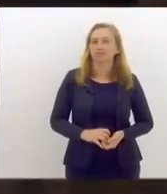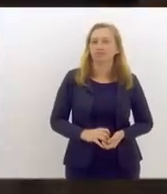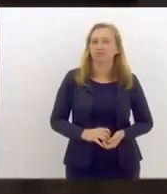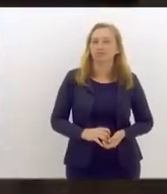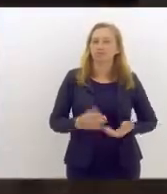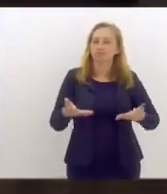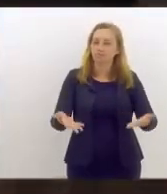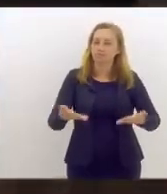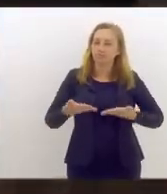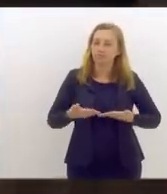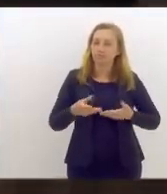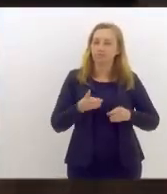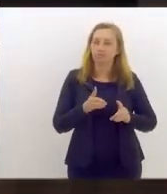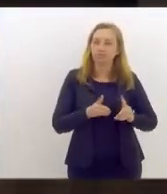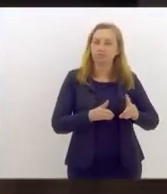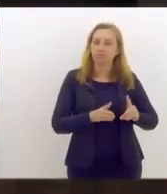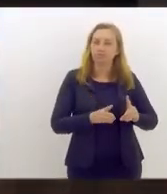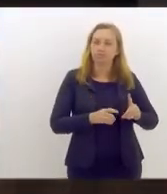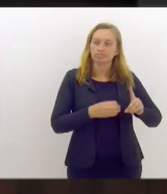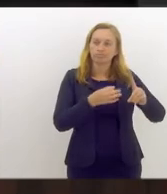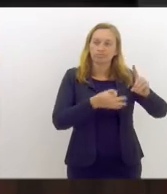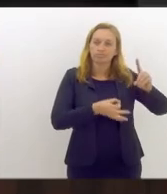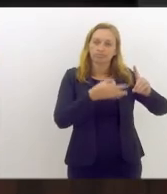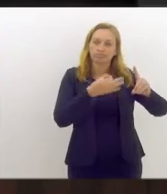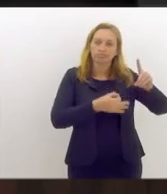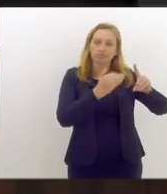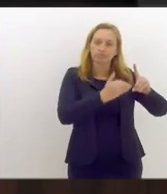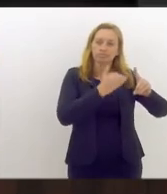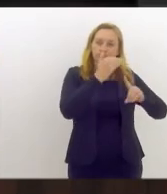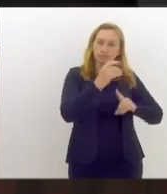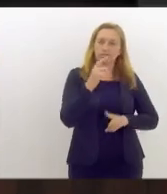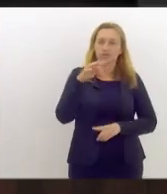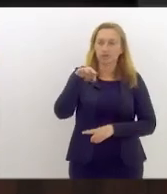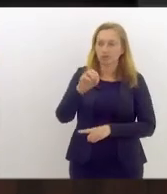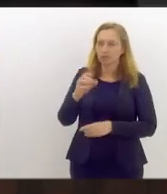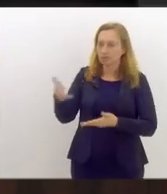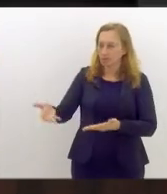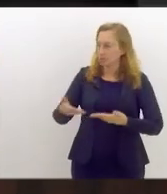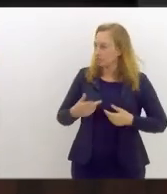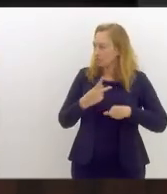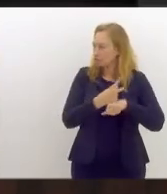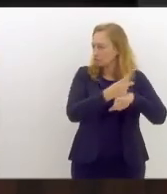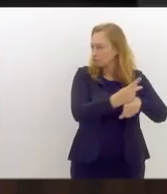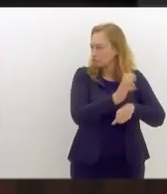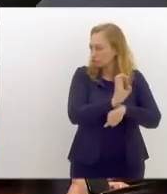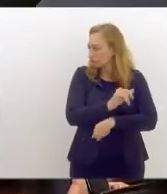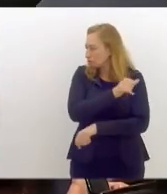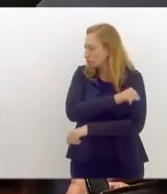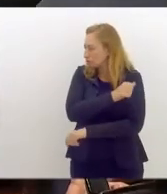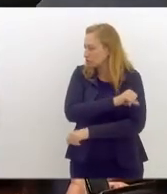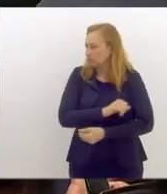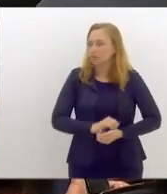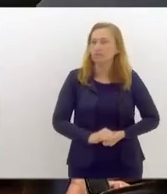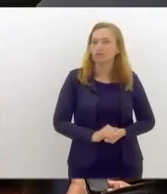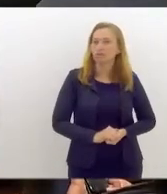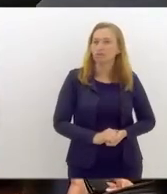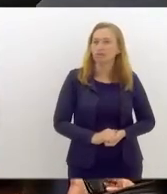convido o Desembargador Antônio luizio Barros Bastos para receber o título do Rio de Janeiro